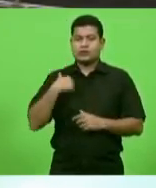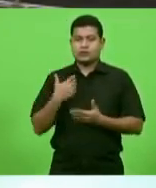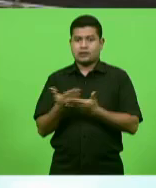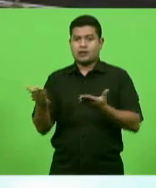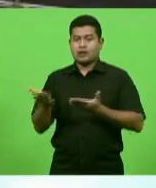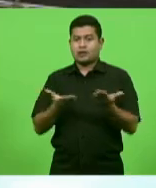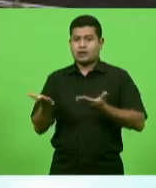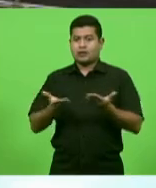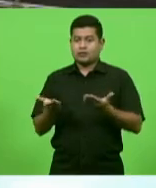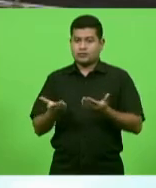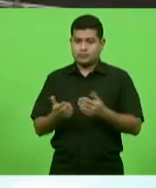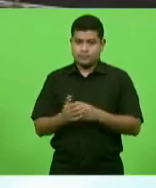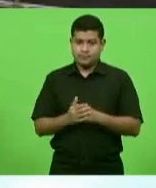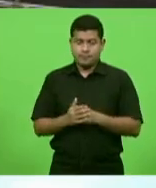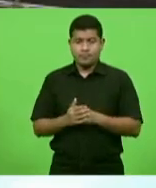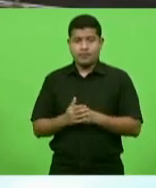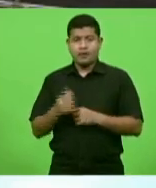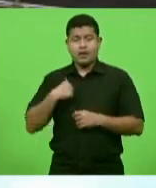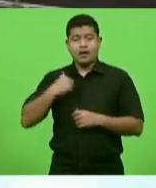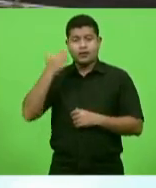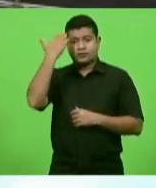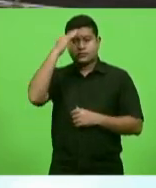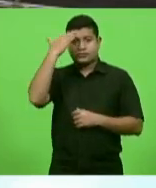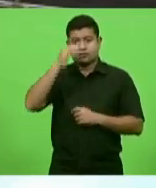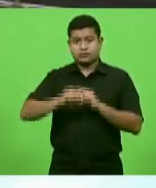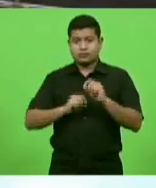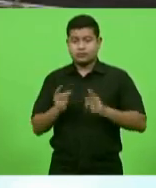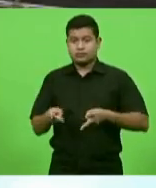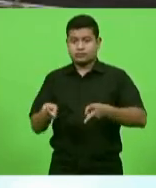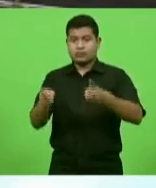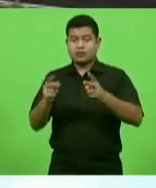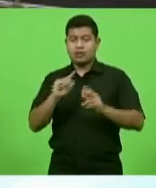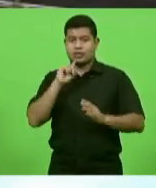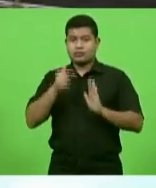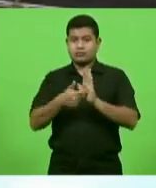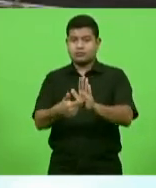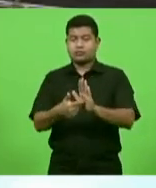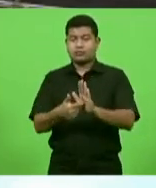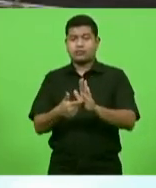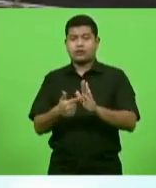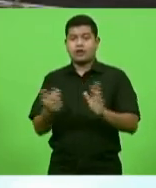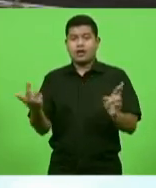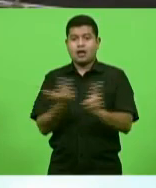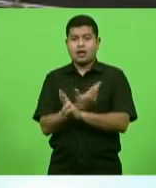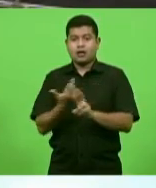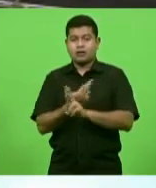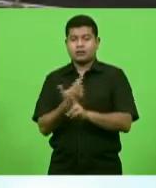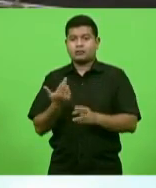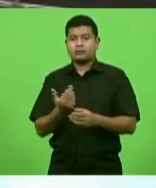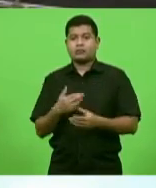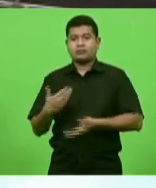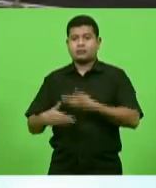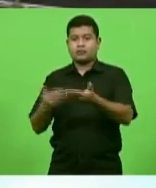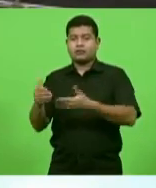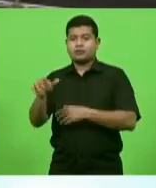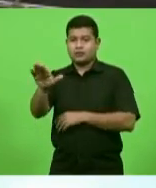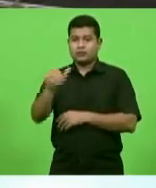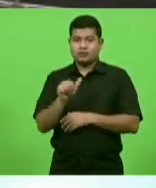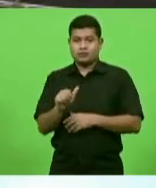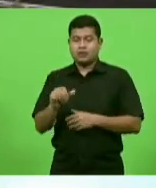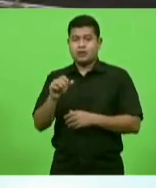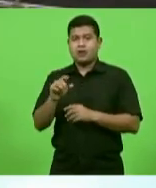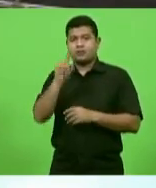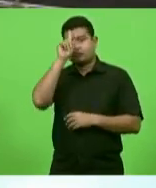a toque de caixa entende à época pelo procedimento da denúncia em relação ao processo de contratação do